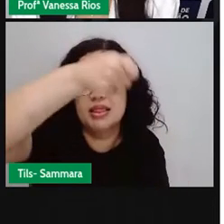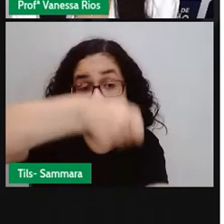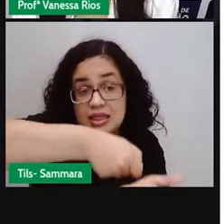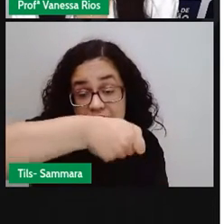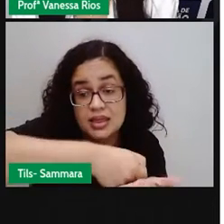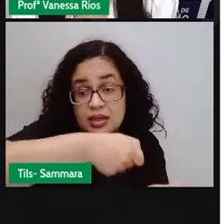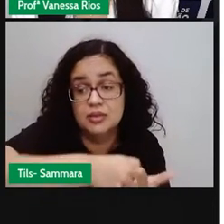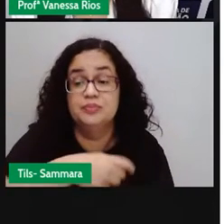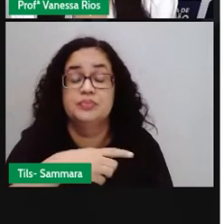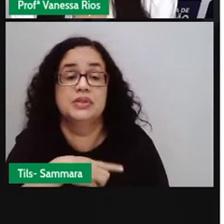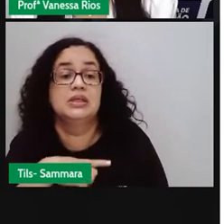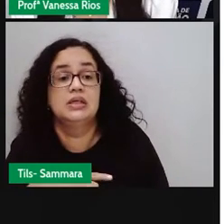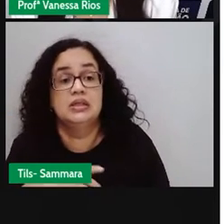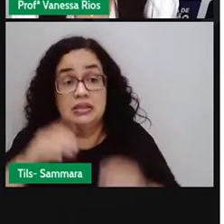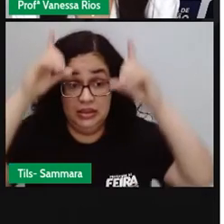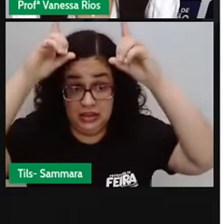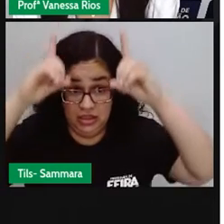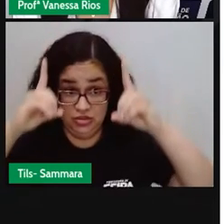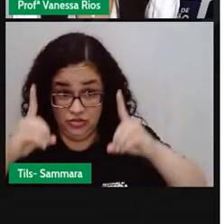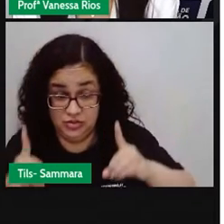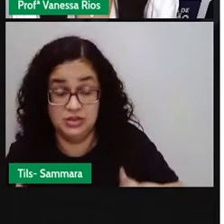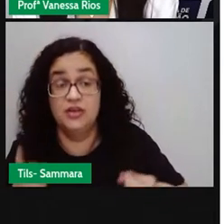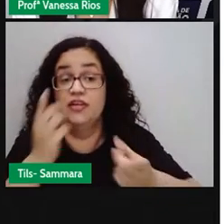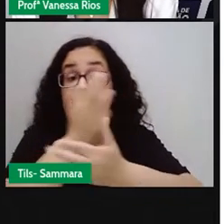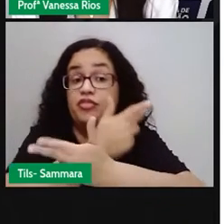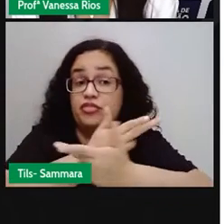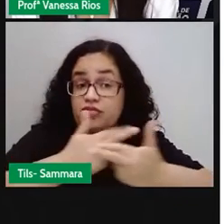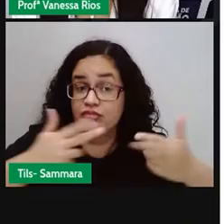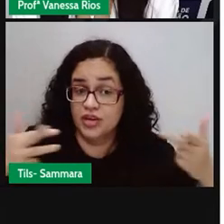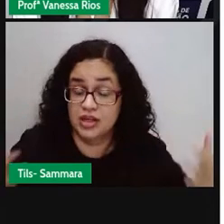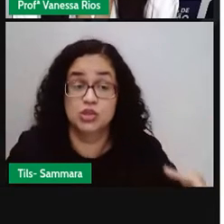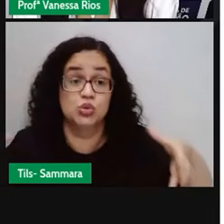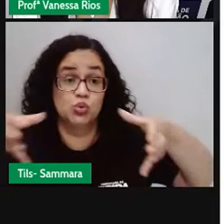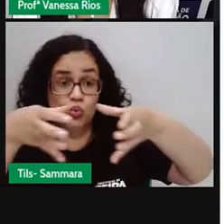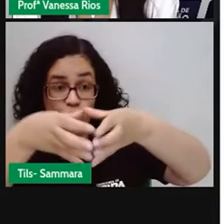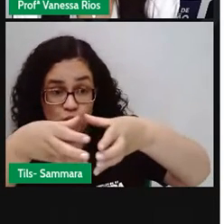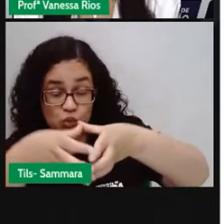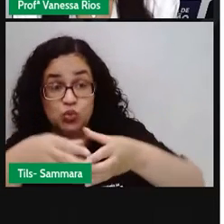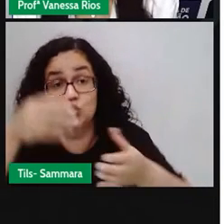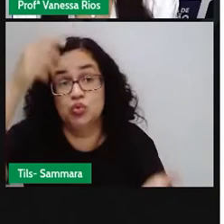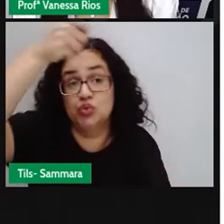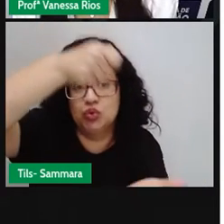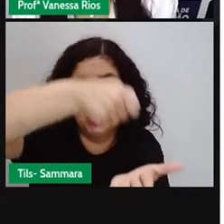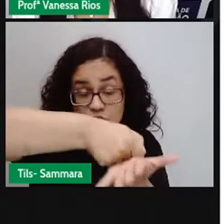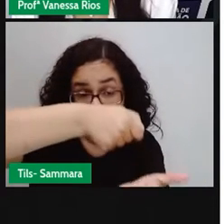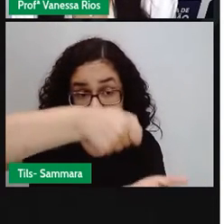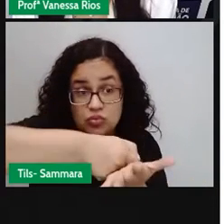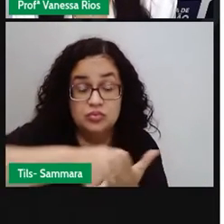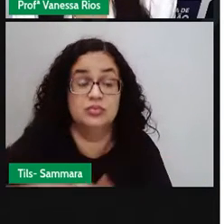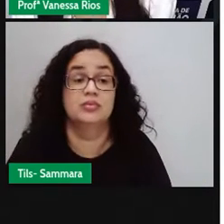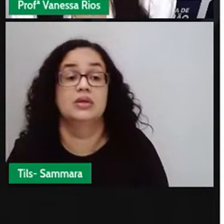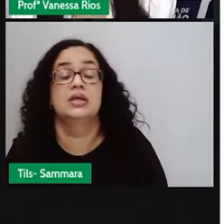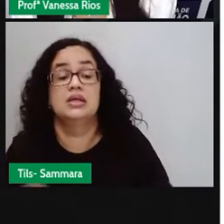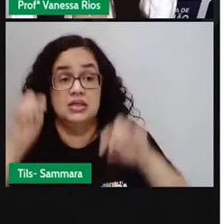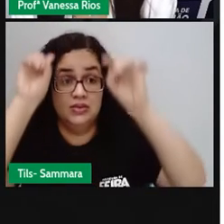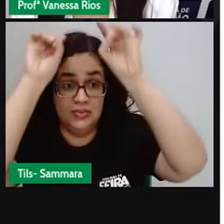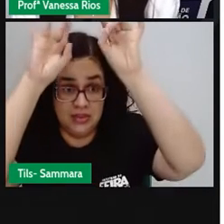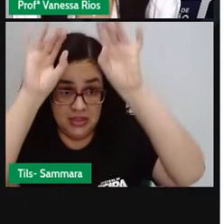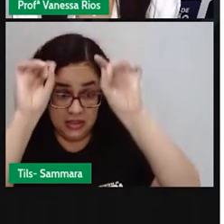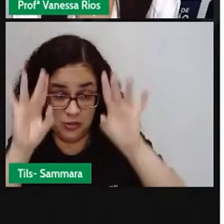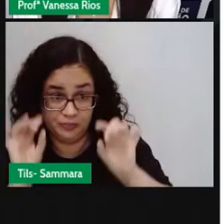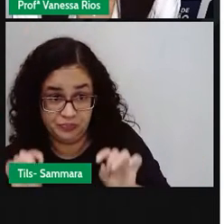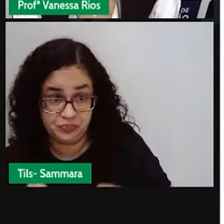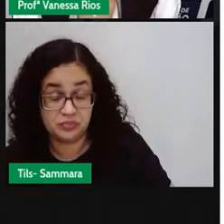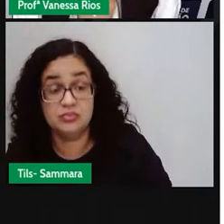tipo de deficiência. Então, tem vários tipos de grupos com direitos e com deveres específicos,